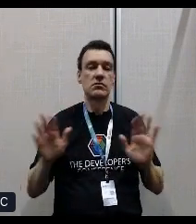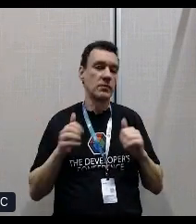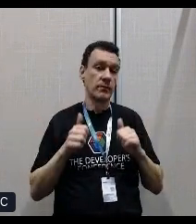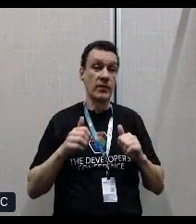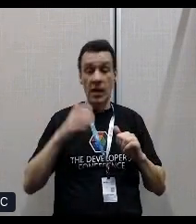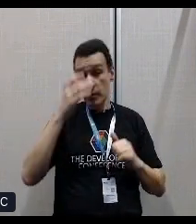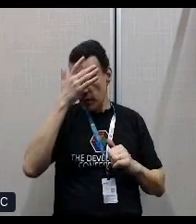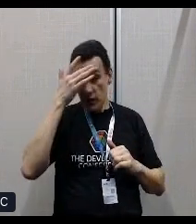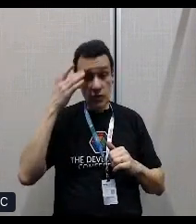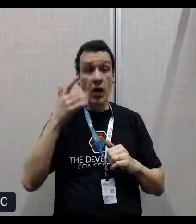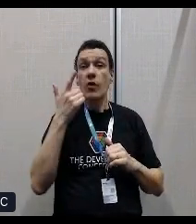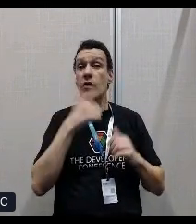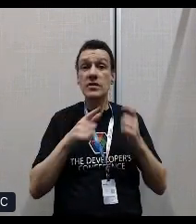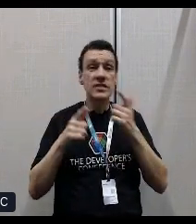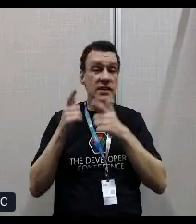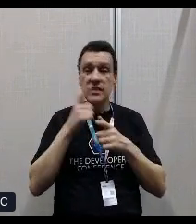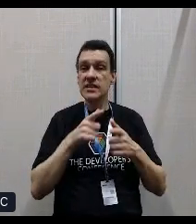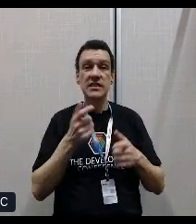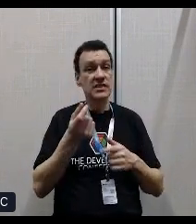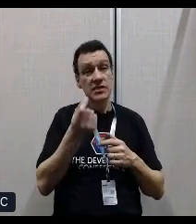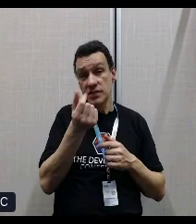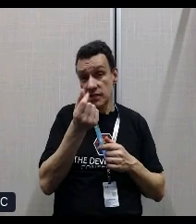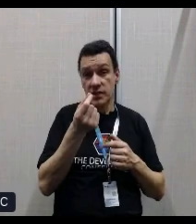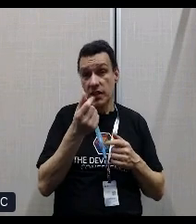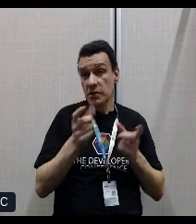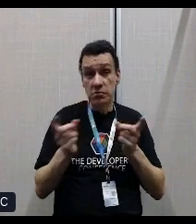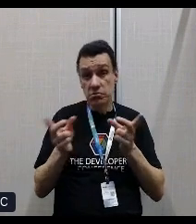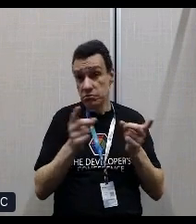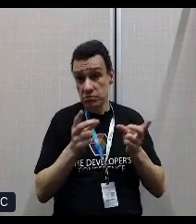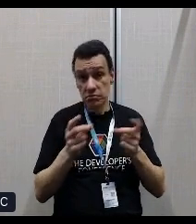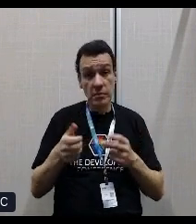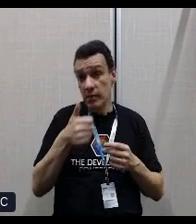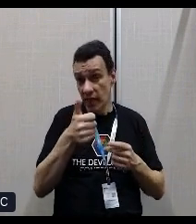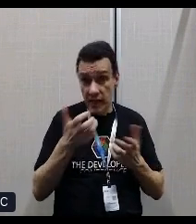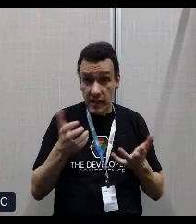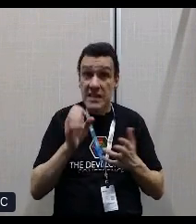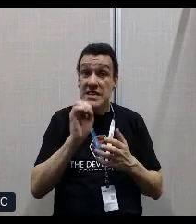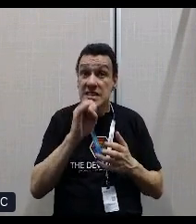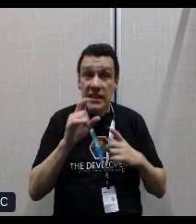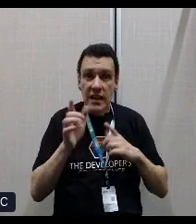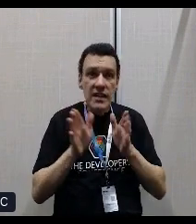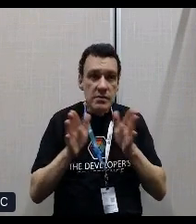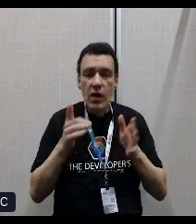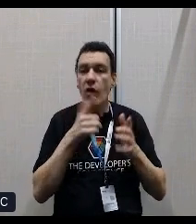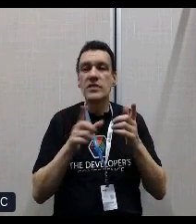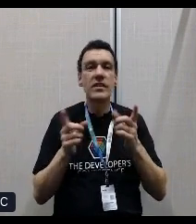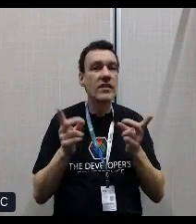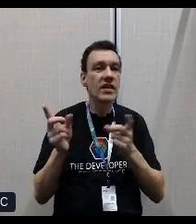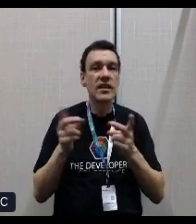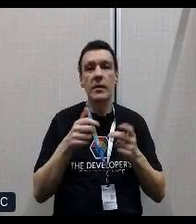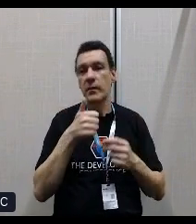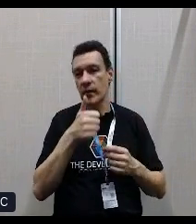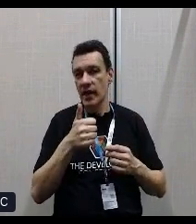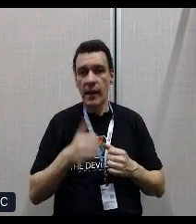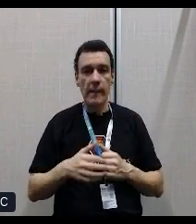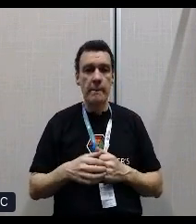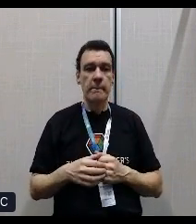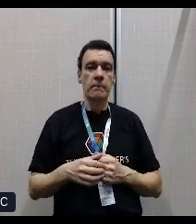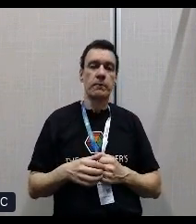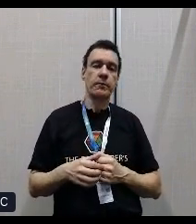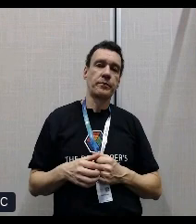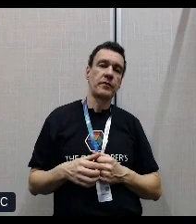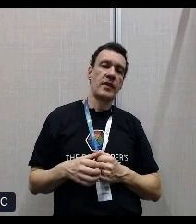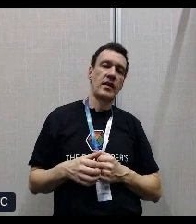mexe com esse valor de mercado também, e não só isso, além disso, aí entra a questão do